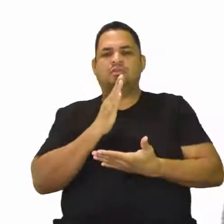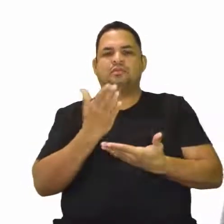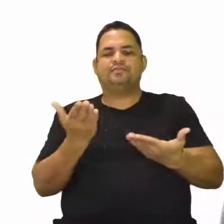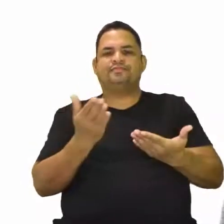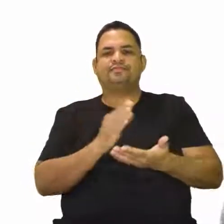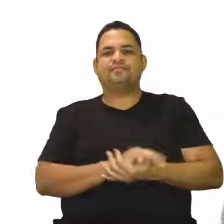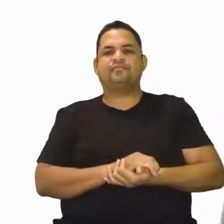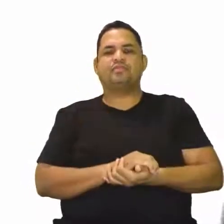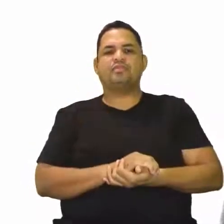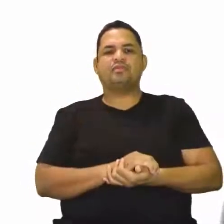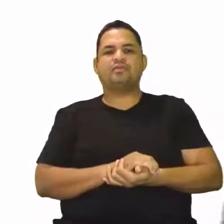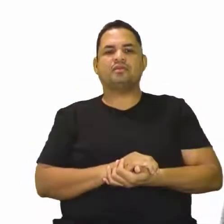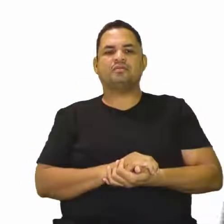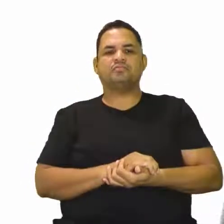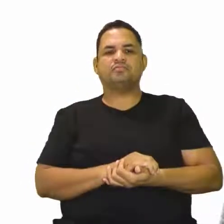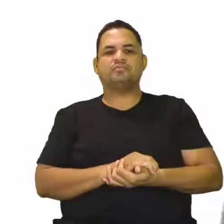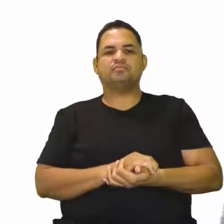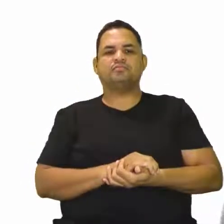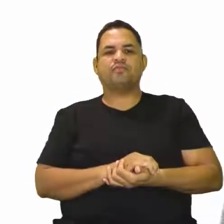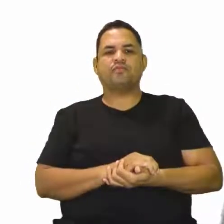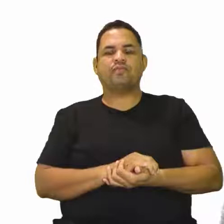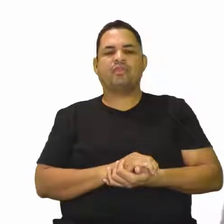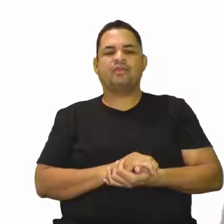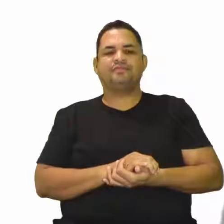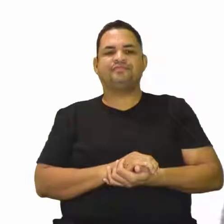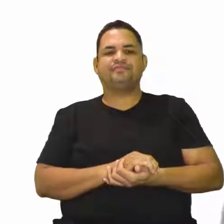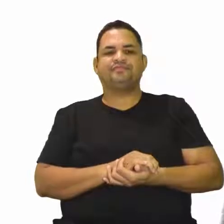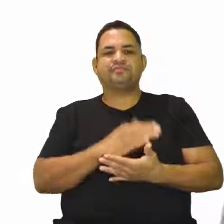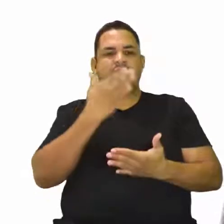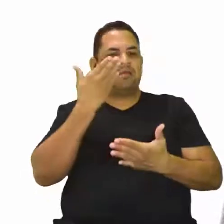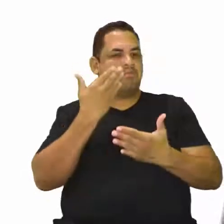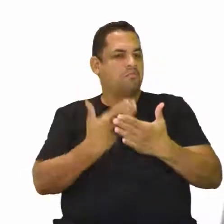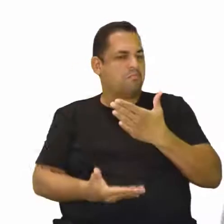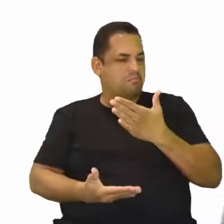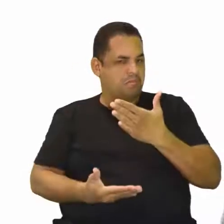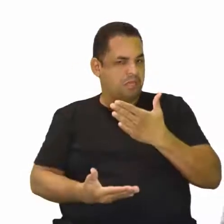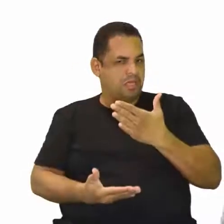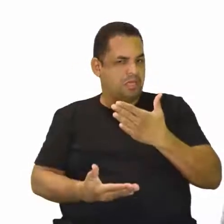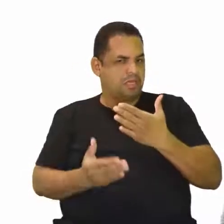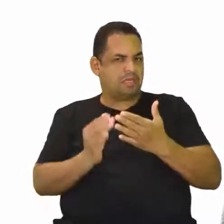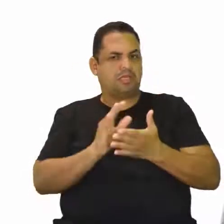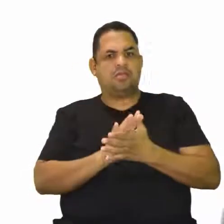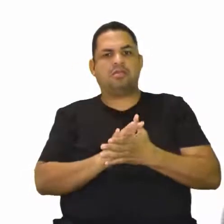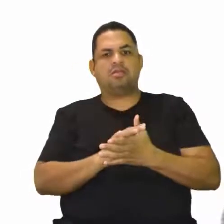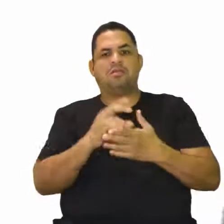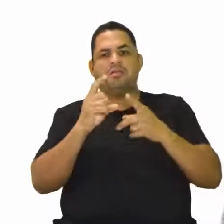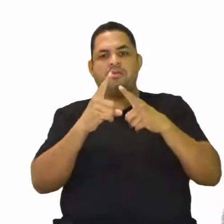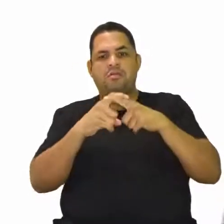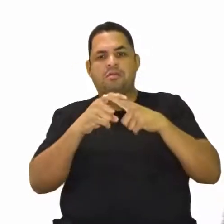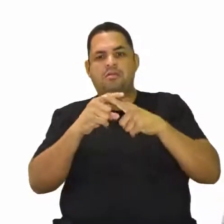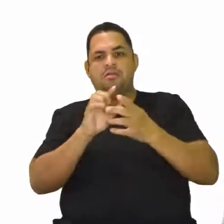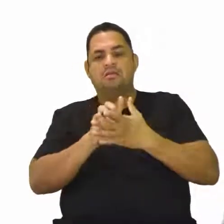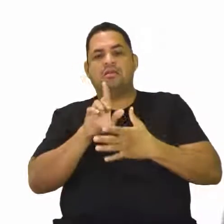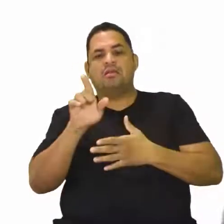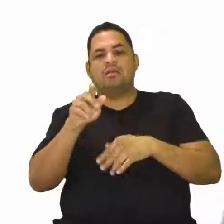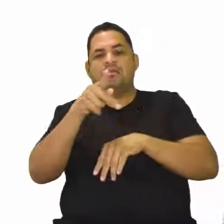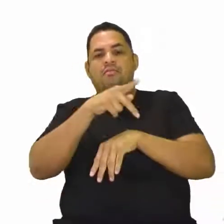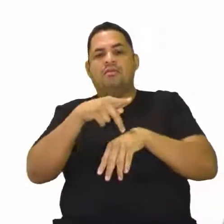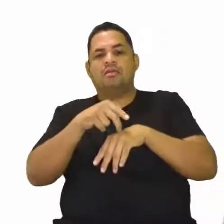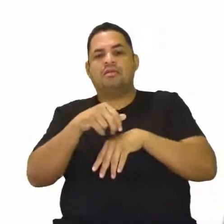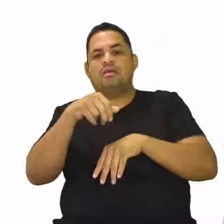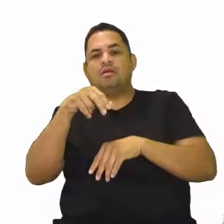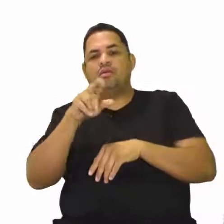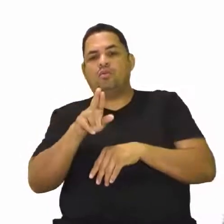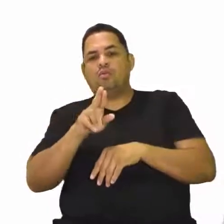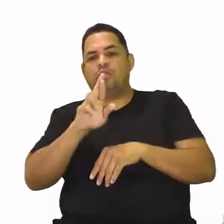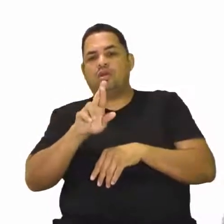olha aí que máquina viu a derrota nazista na União Soviética houve